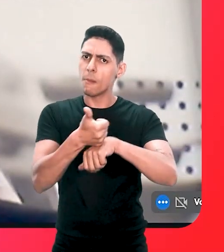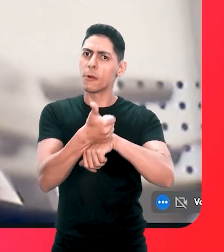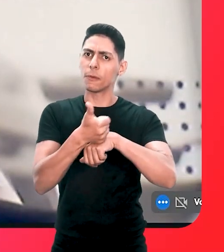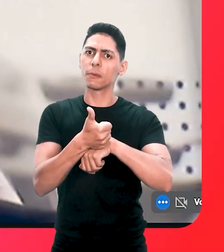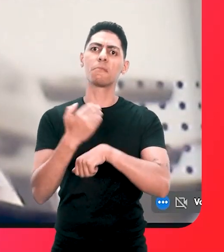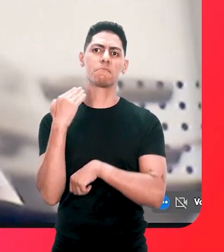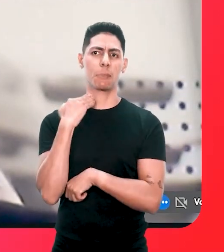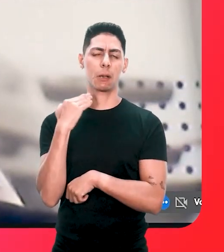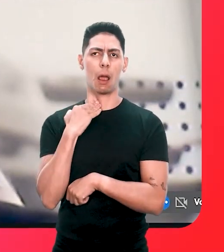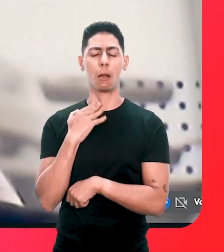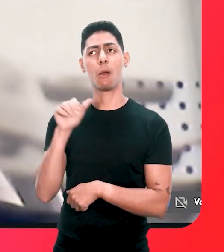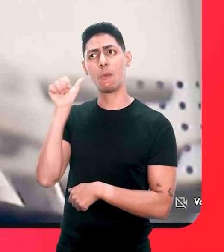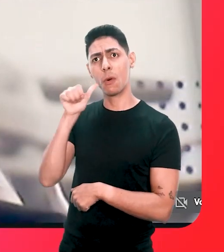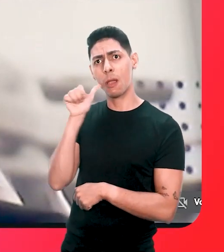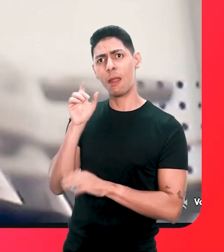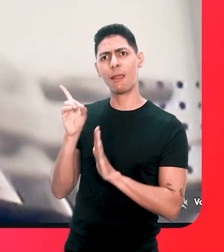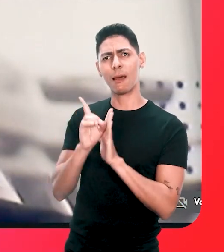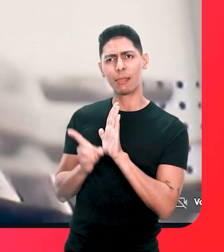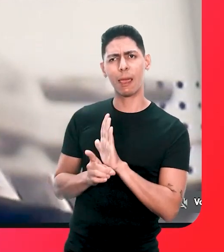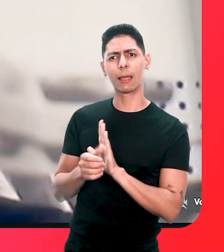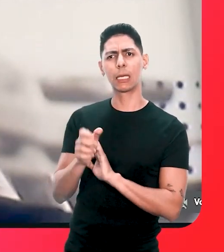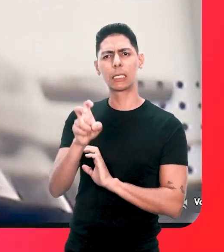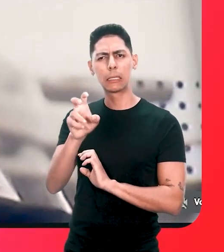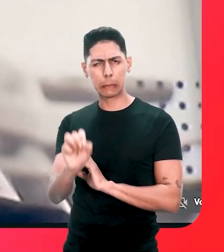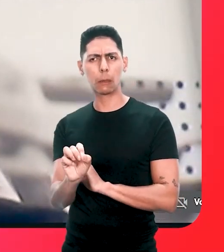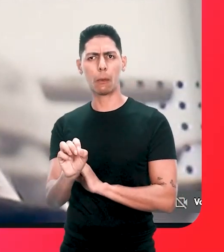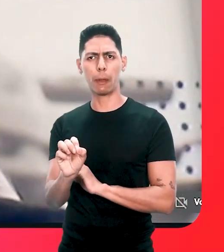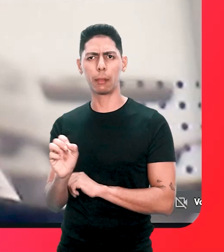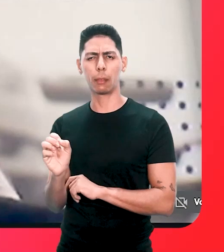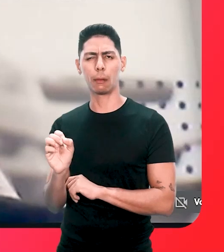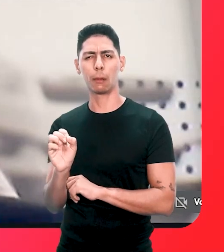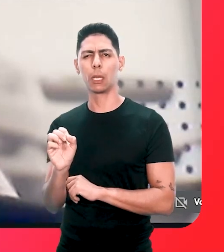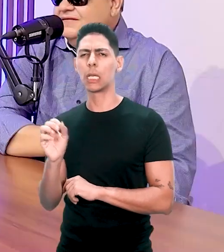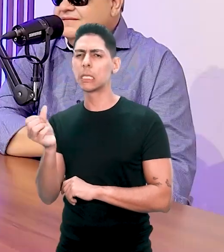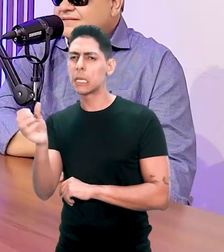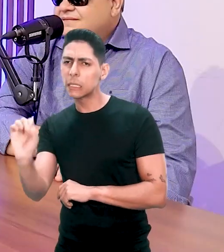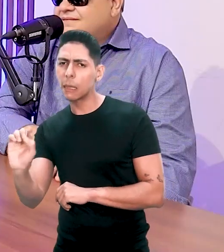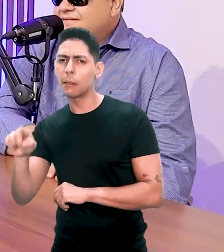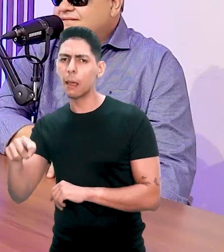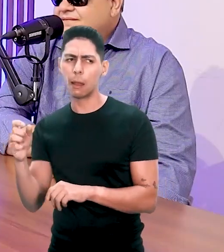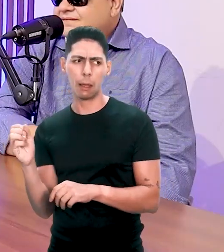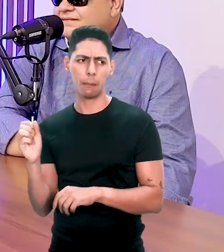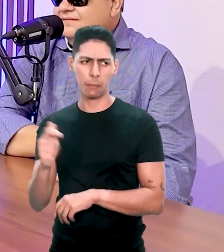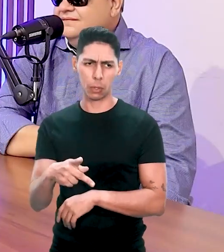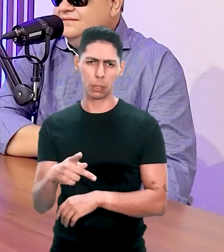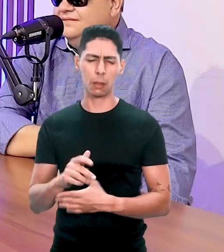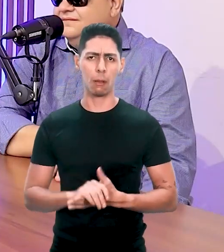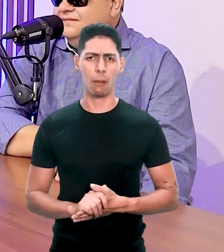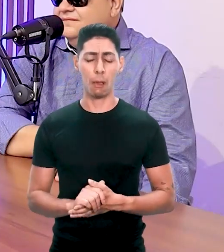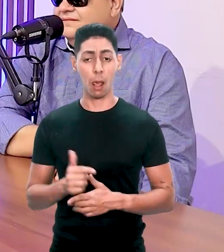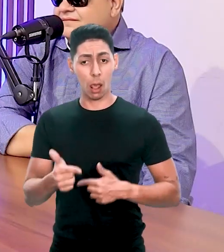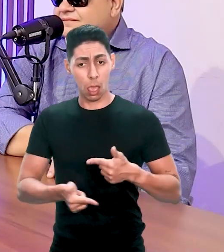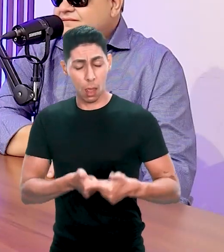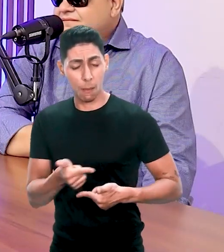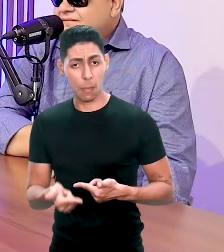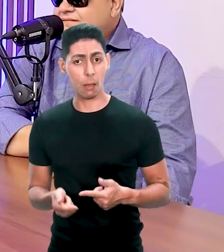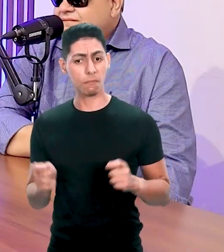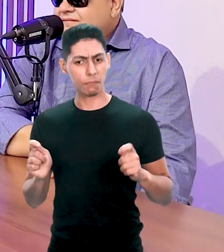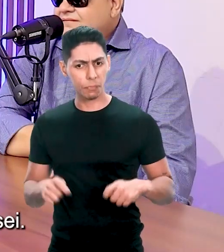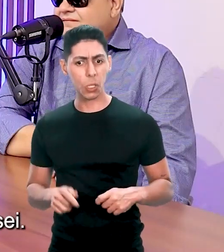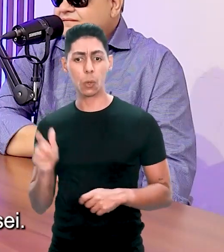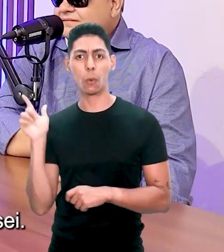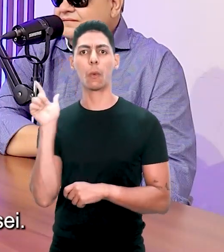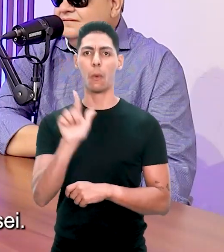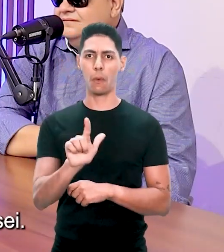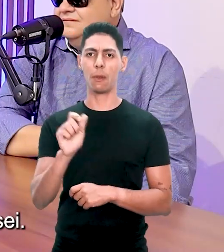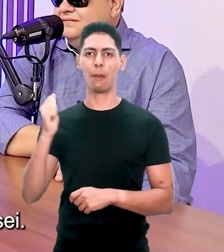década de 50, né? Ela aposentou na década de 60, trabalhando a ponto de chegar a se